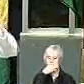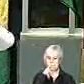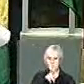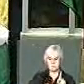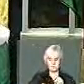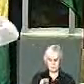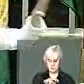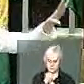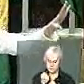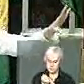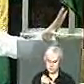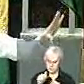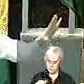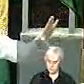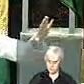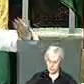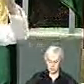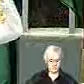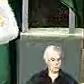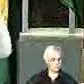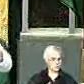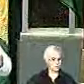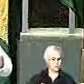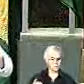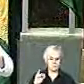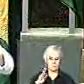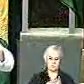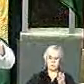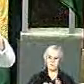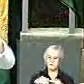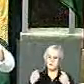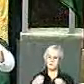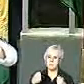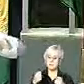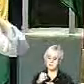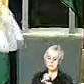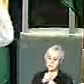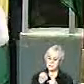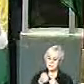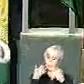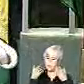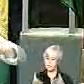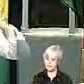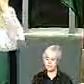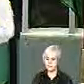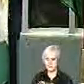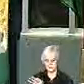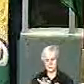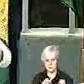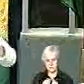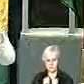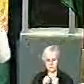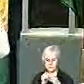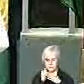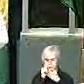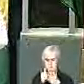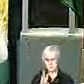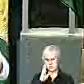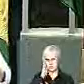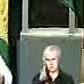Congresso, mais do que todos os poderes, precisa da presença da sociedade organizada e diretamente